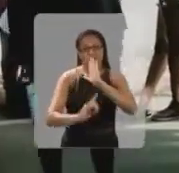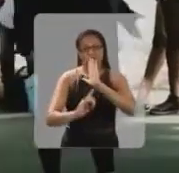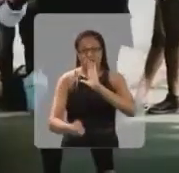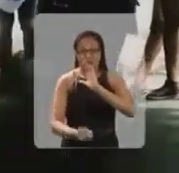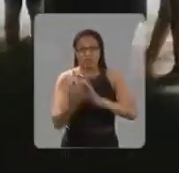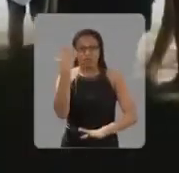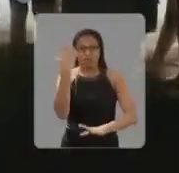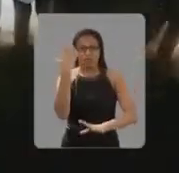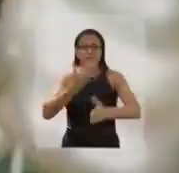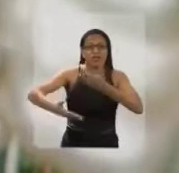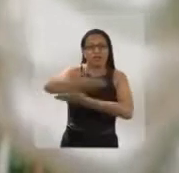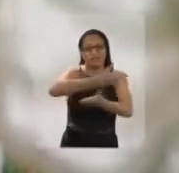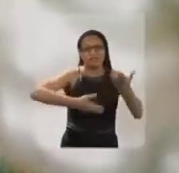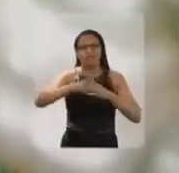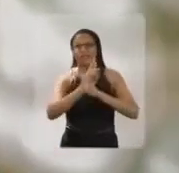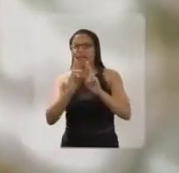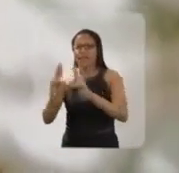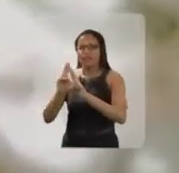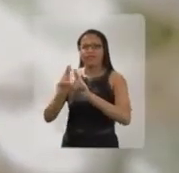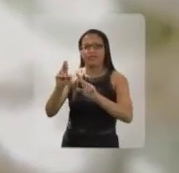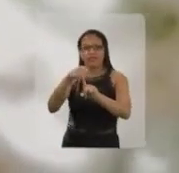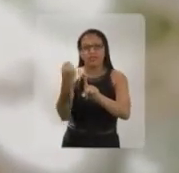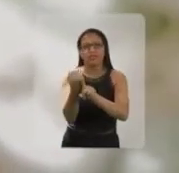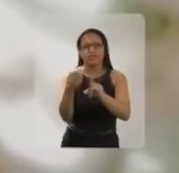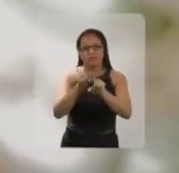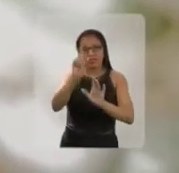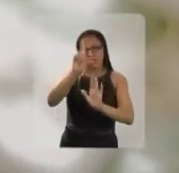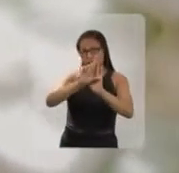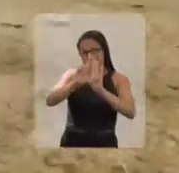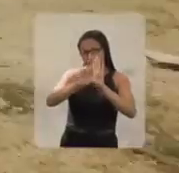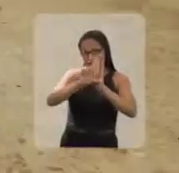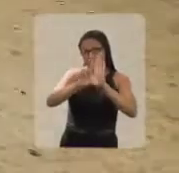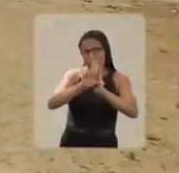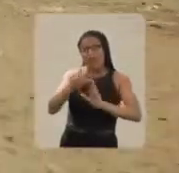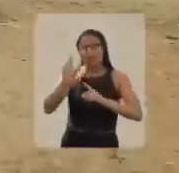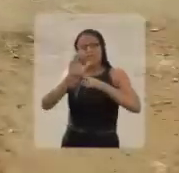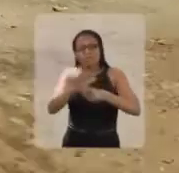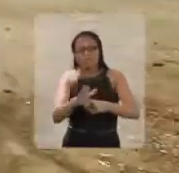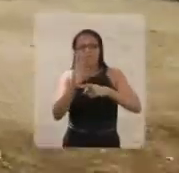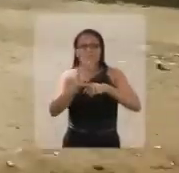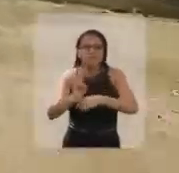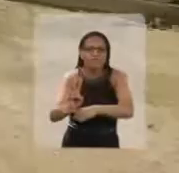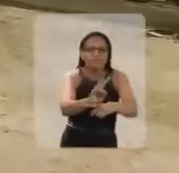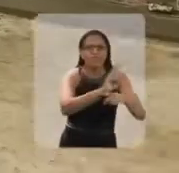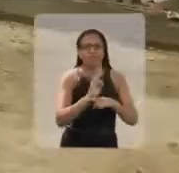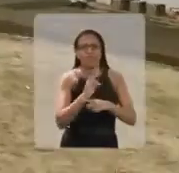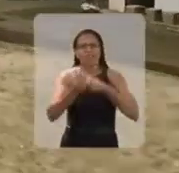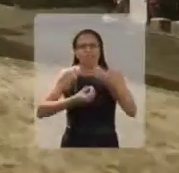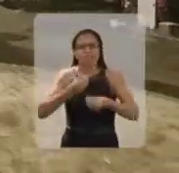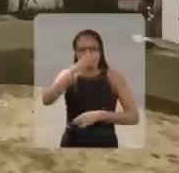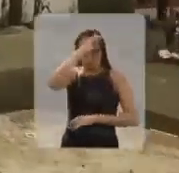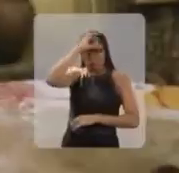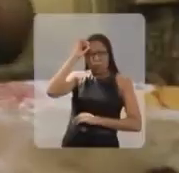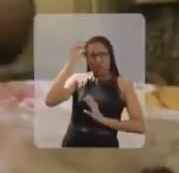das relações sociais. Previstos em lei, eles tanto podem garantir proteção, a exemplo da proibição de uma prisão injusta, como